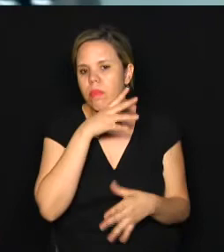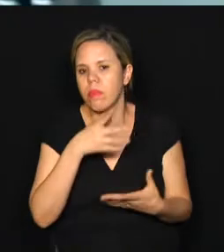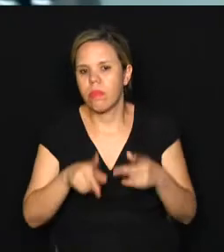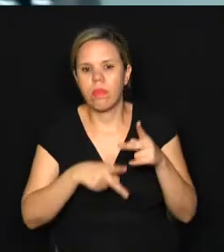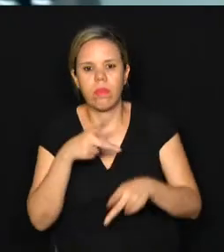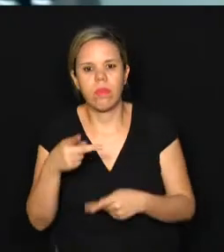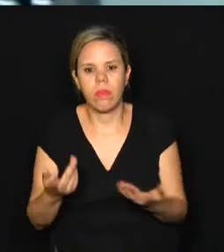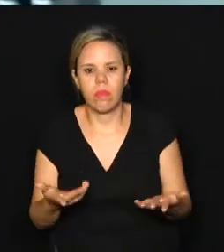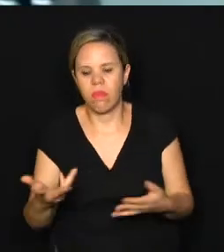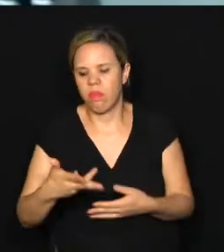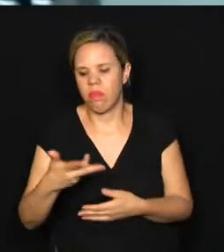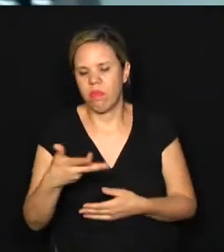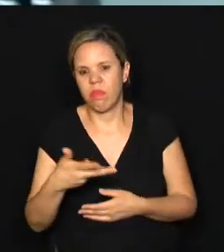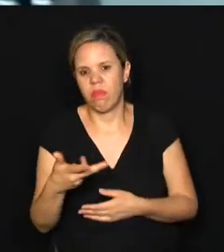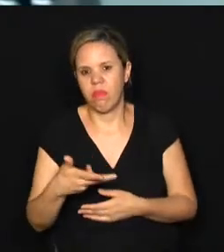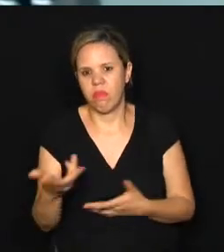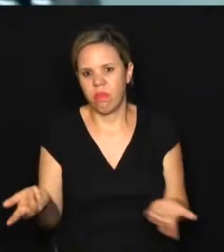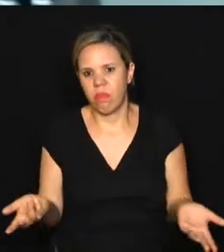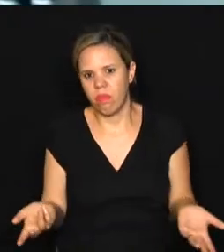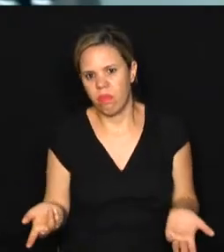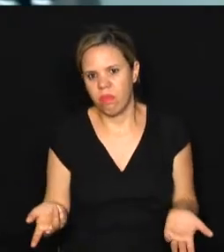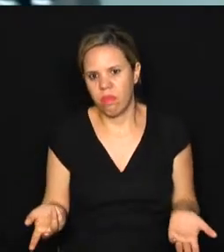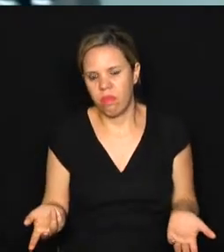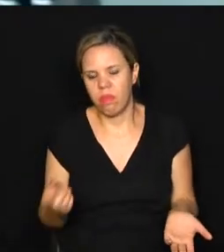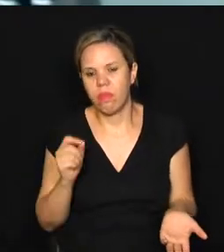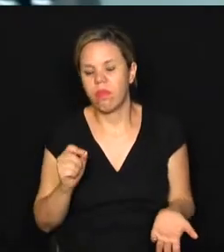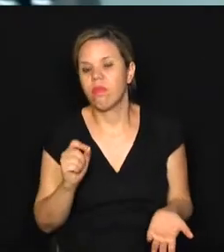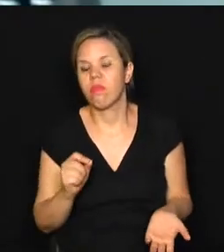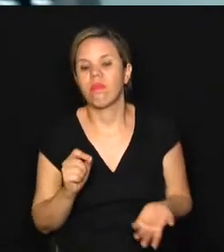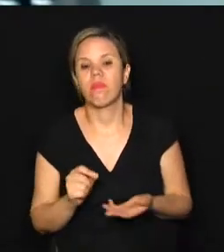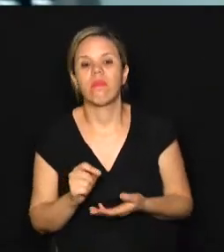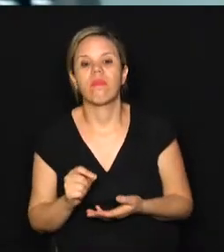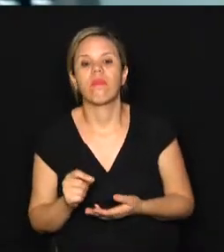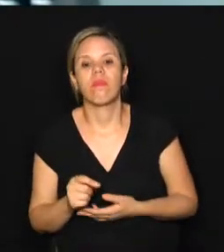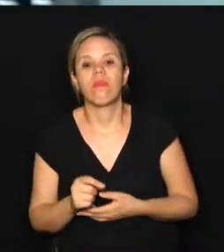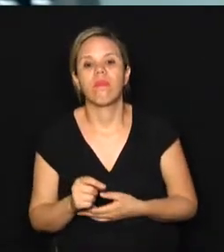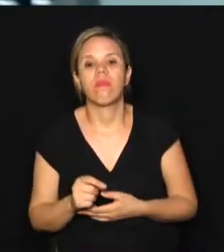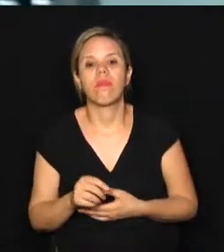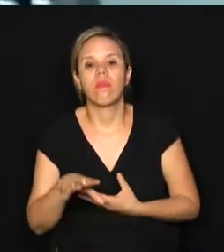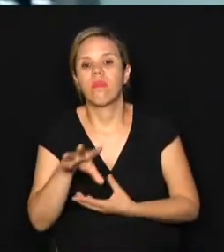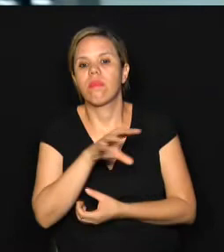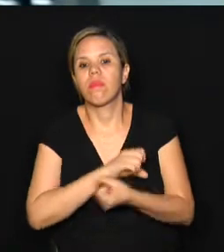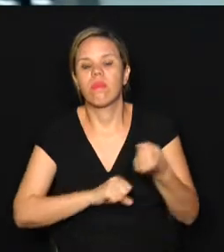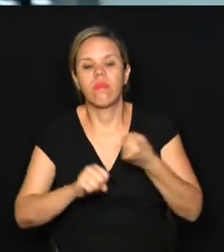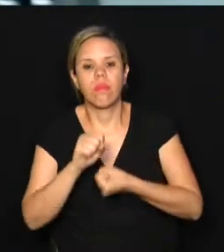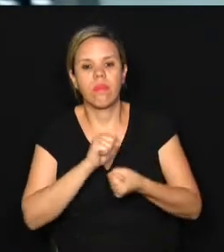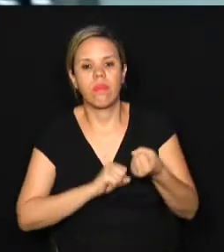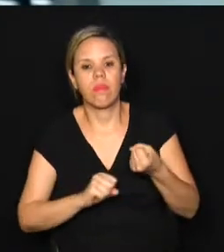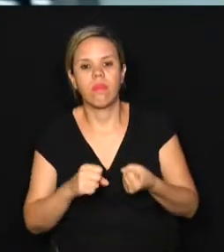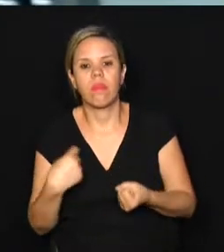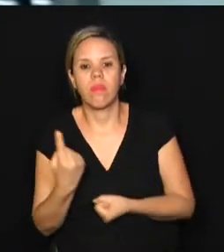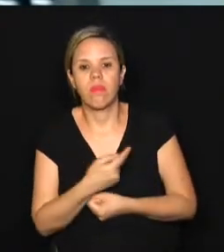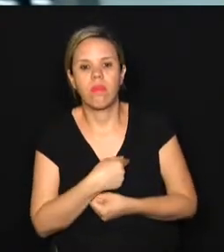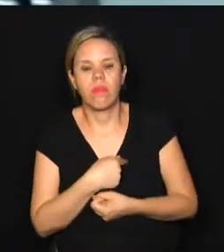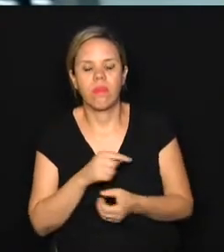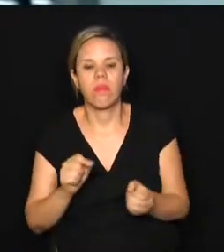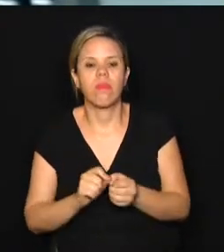andam em alta velocidade. Que tipo de sustentabilidade